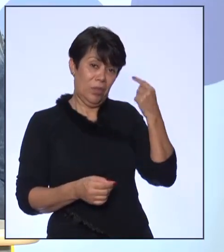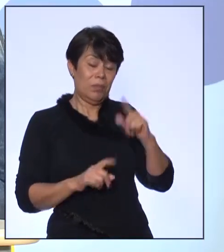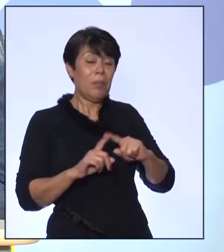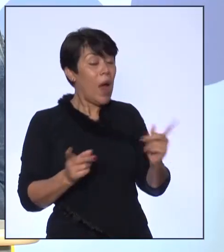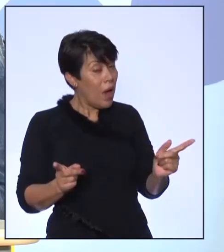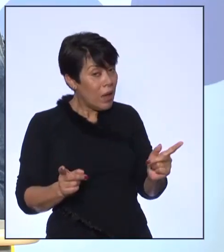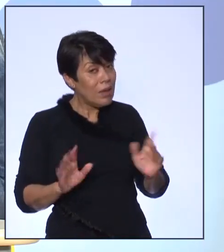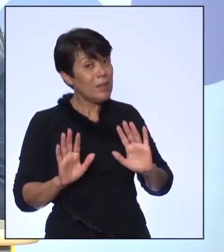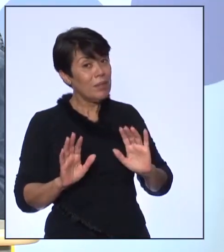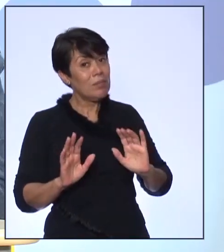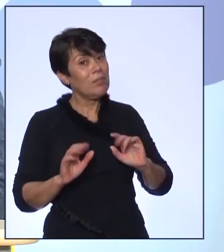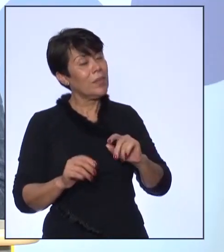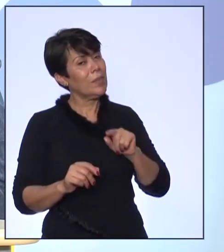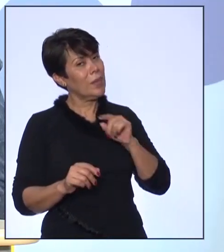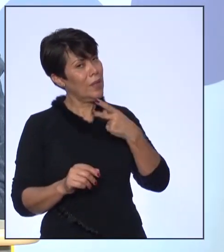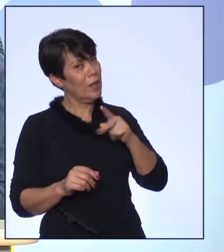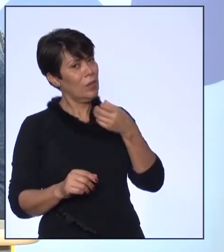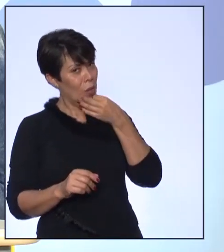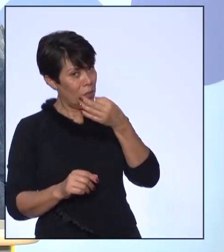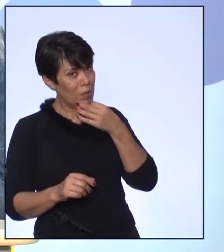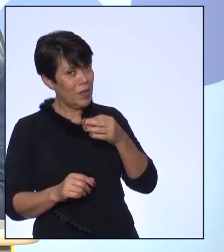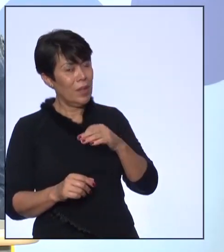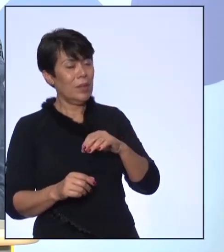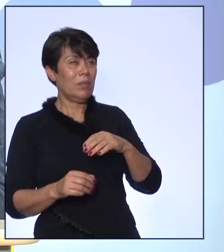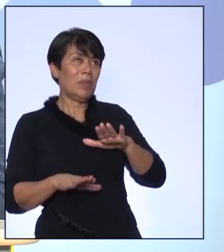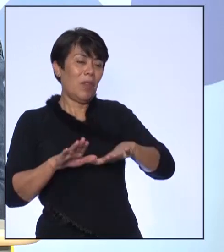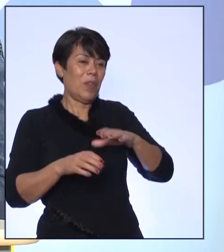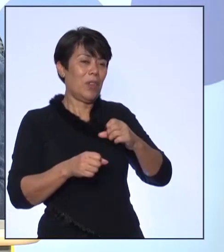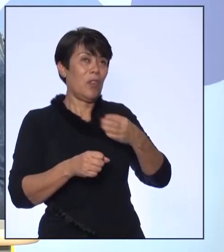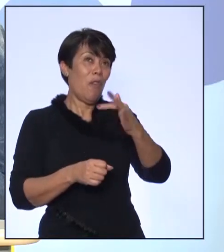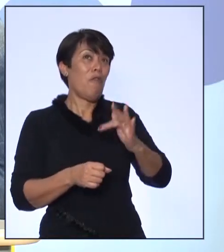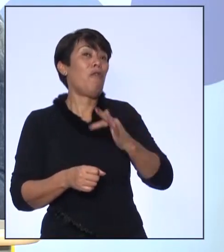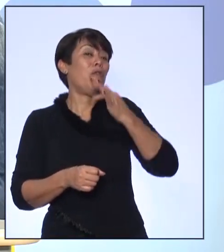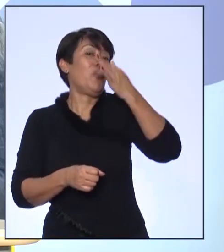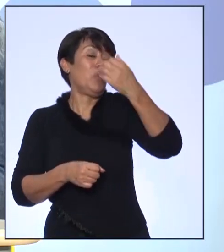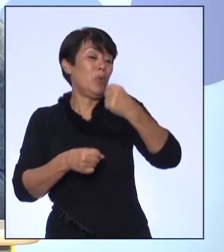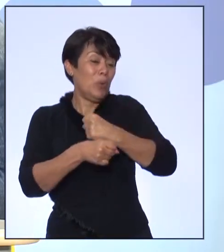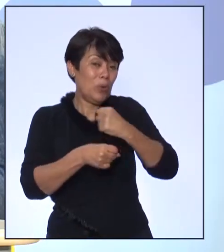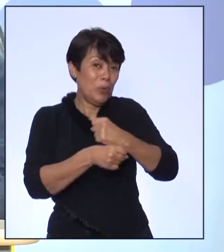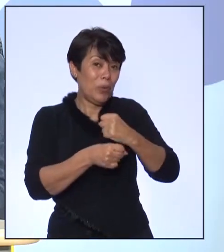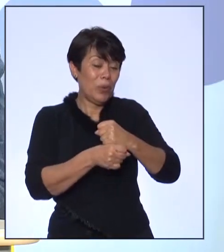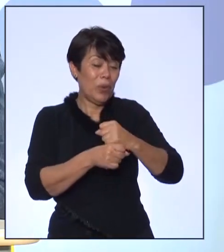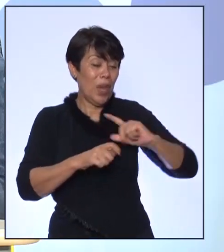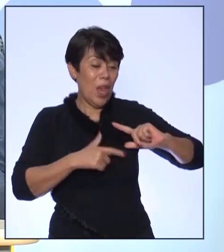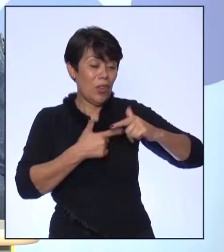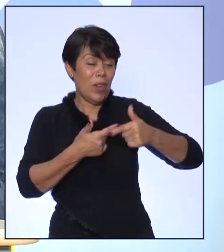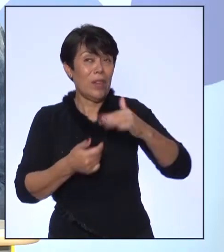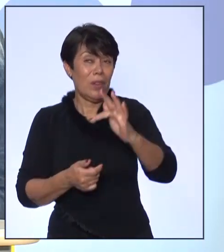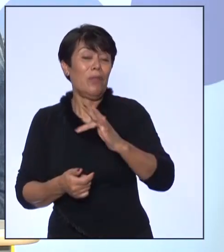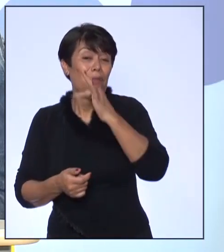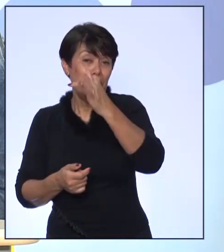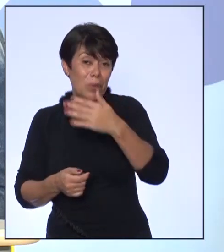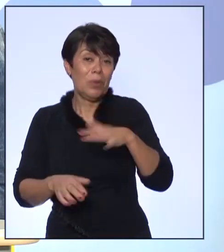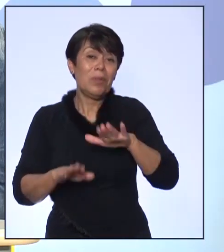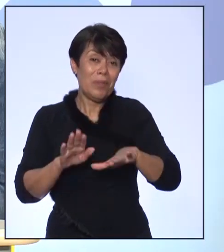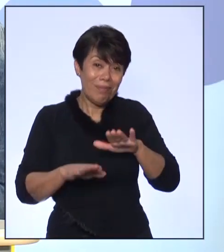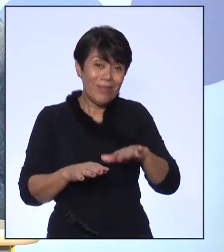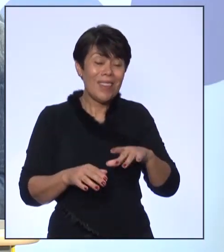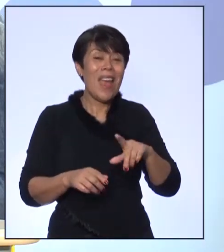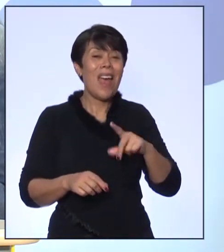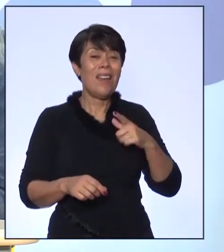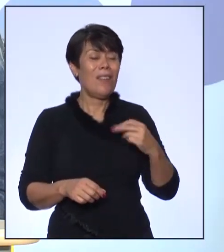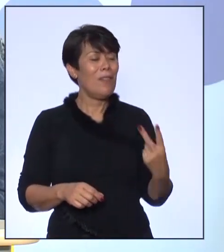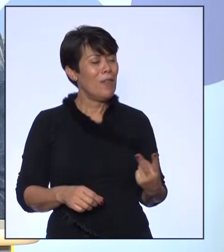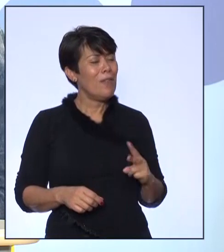né, claro que para você, né, daqui a alguns anos, né, e até para as gerações anteriores à sua, é claro que ela sempre vai ter, né, um